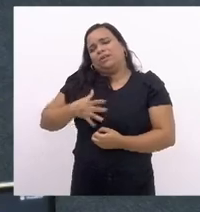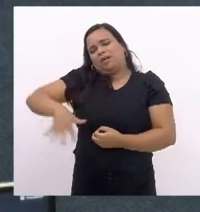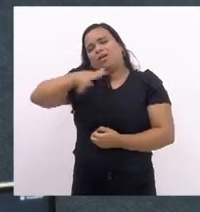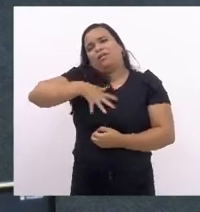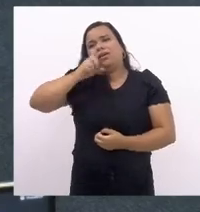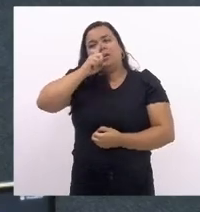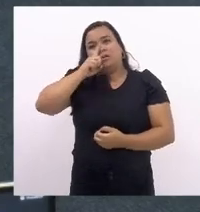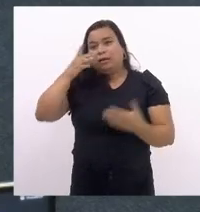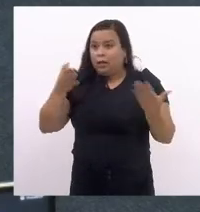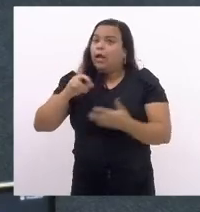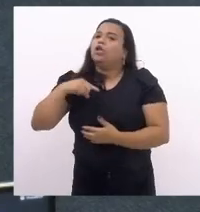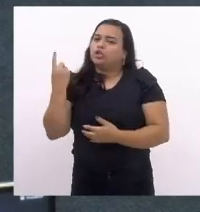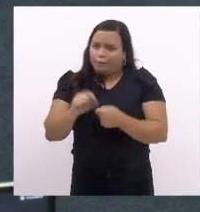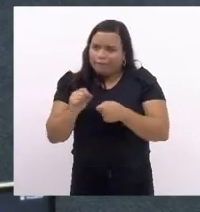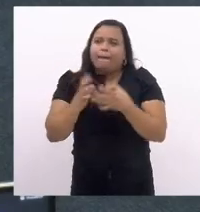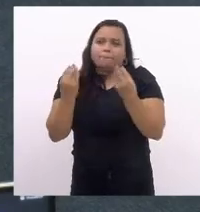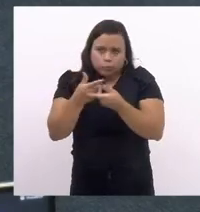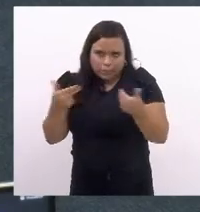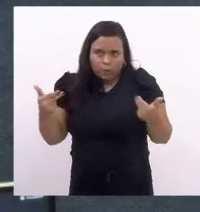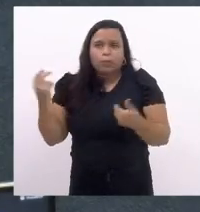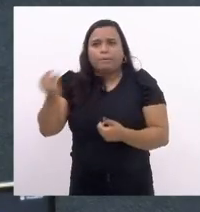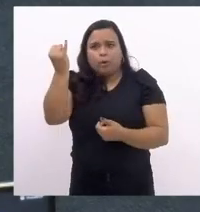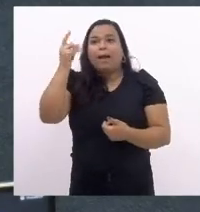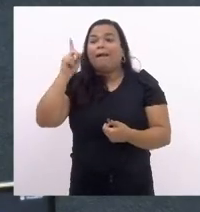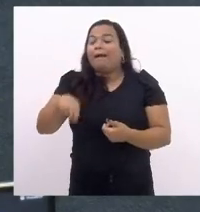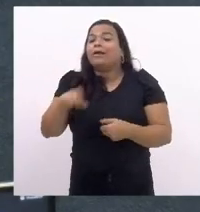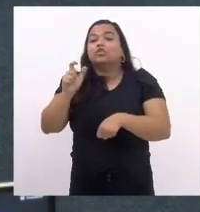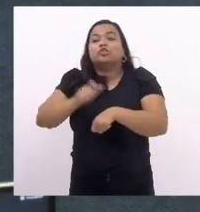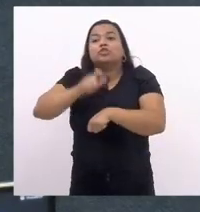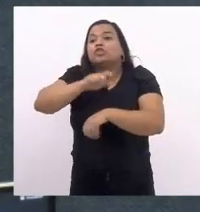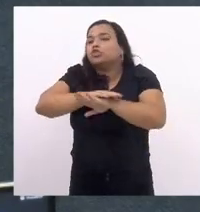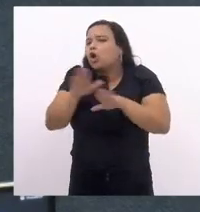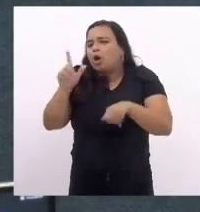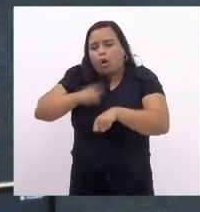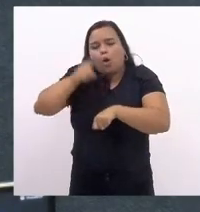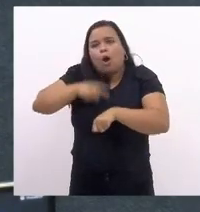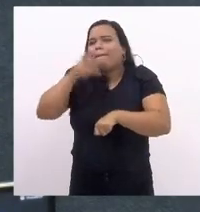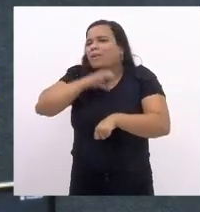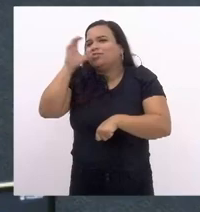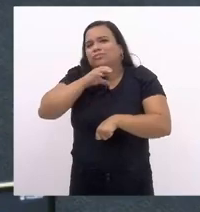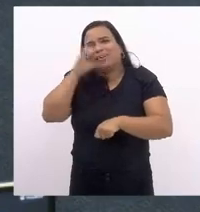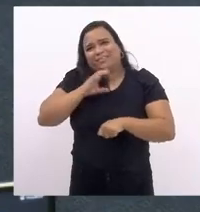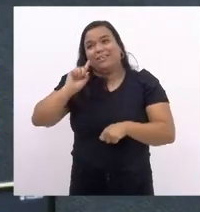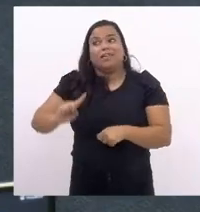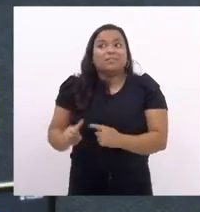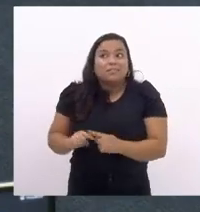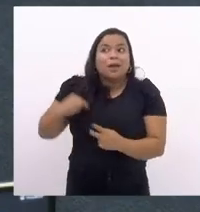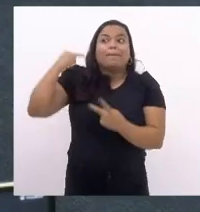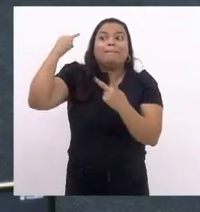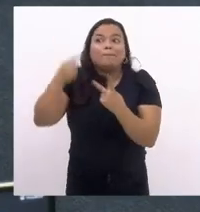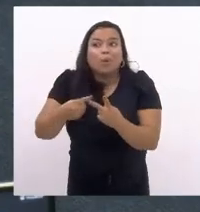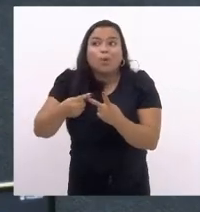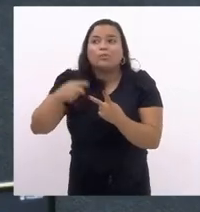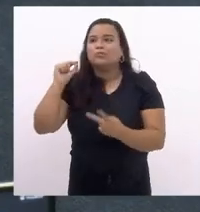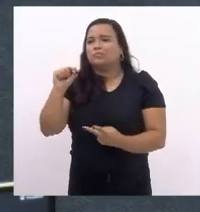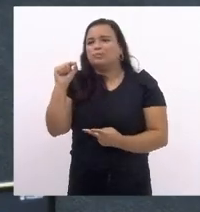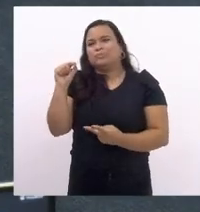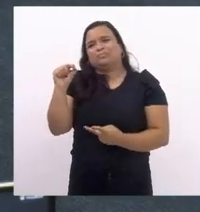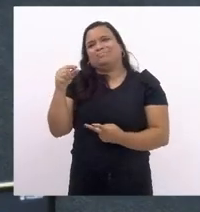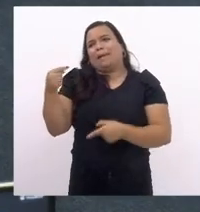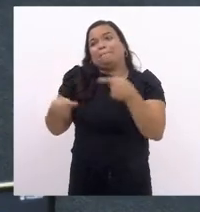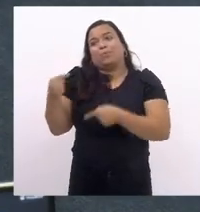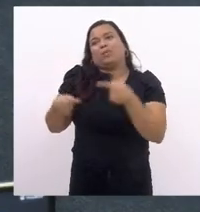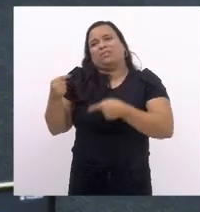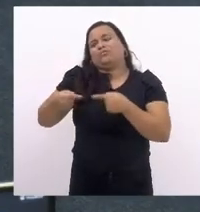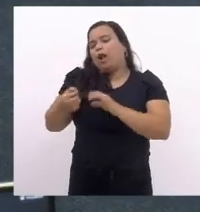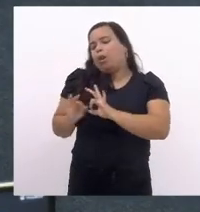e não é pouco, é para atender, Renato, o sufoco, a emergência. Vamos ver qual vai ser a política de longo